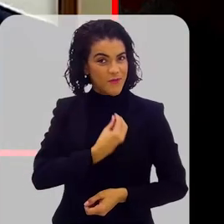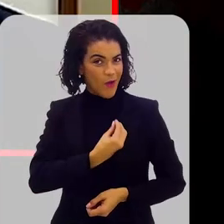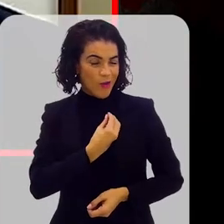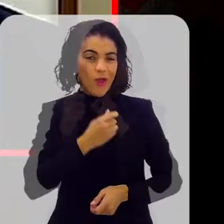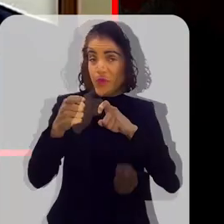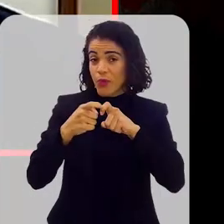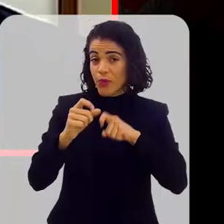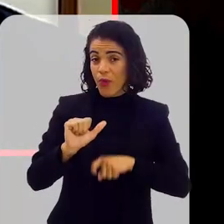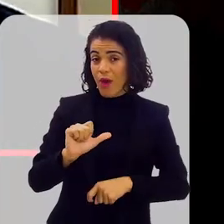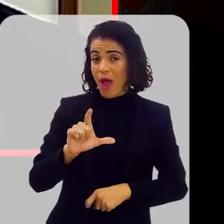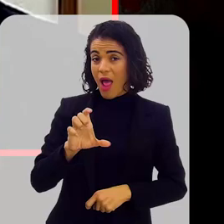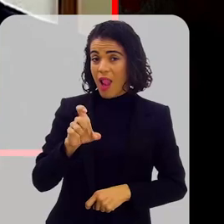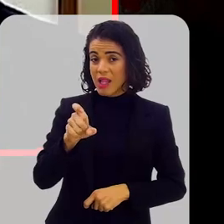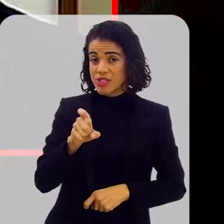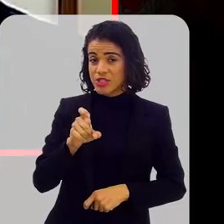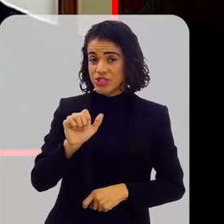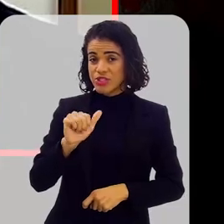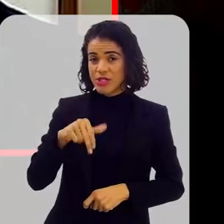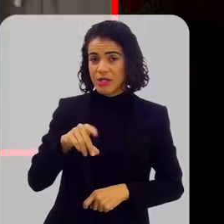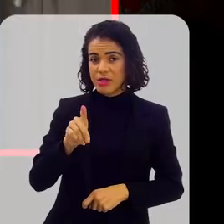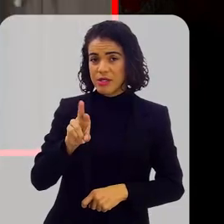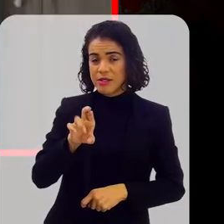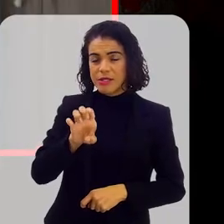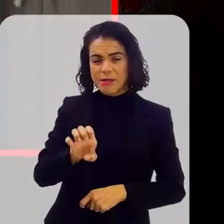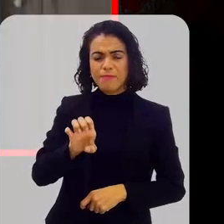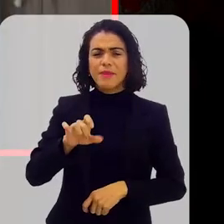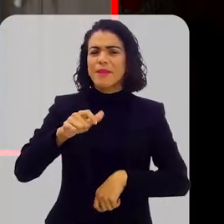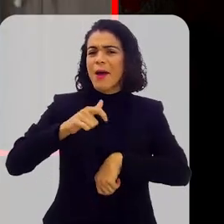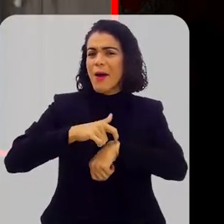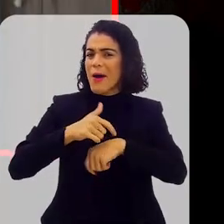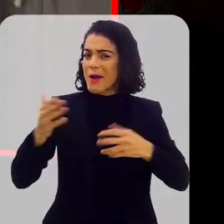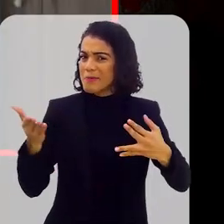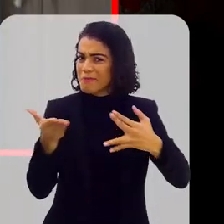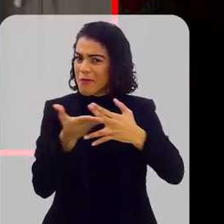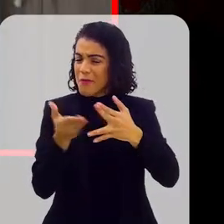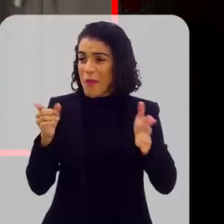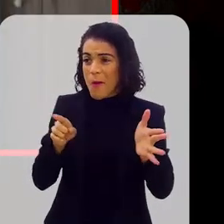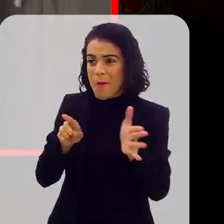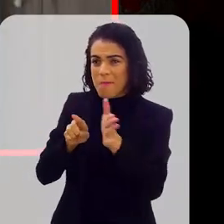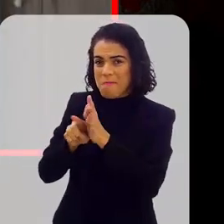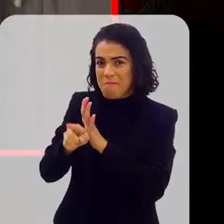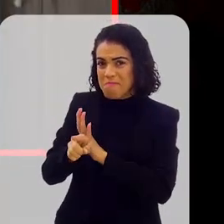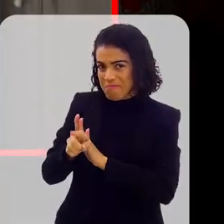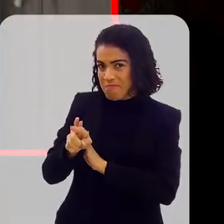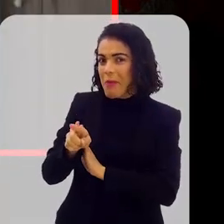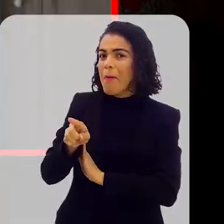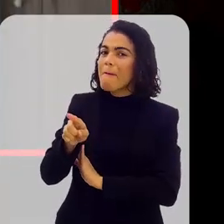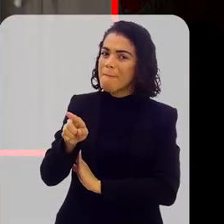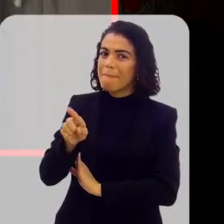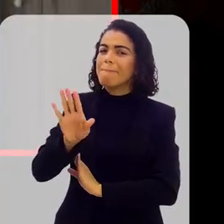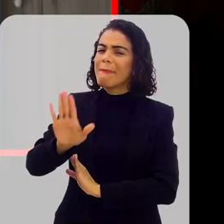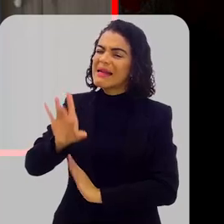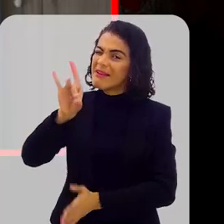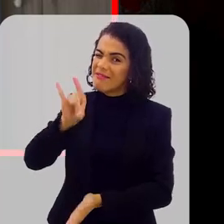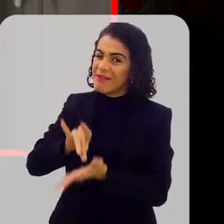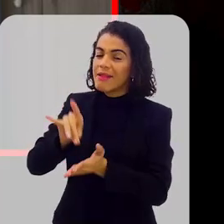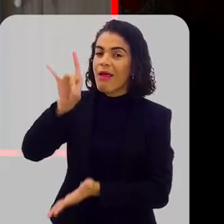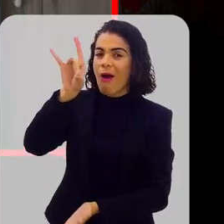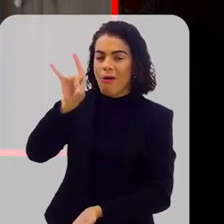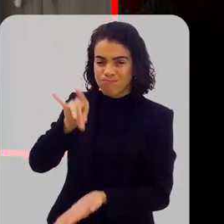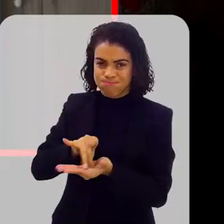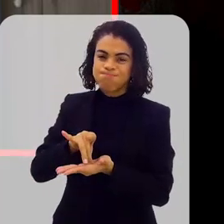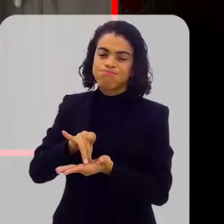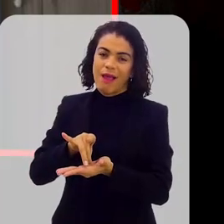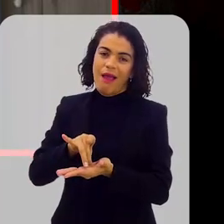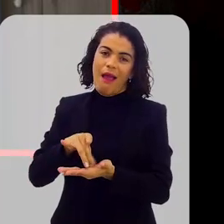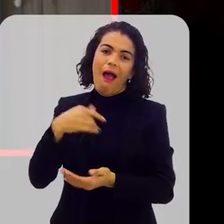Estamos de volta hoje com o Dr. Alexandre Paladino e na ida para o nosso intervalo eu deixei essa pergunta que é praticamente